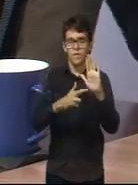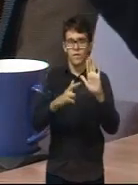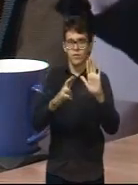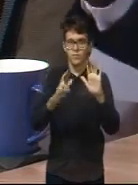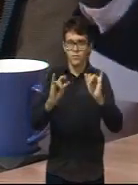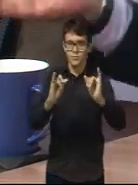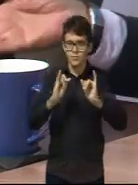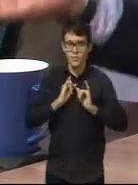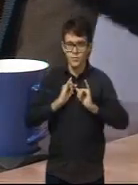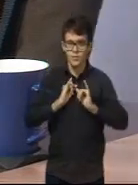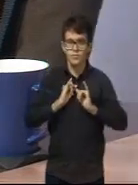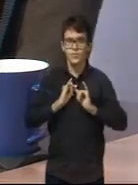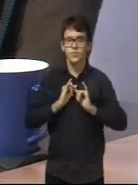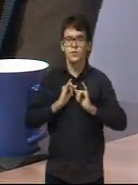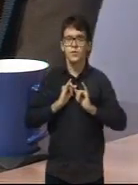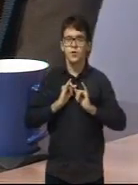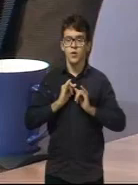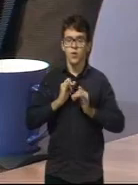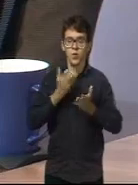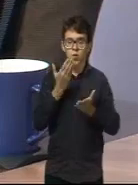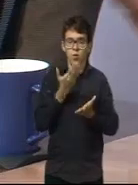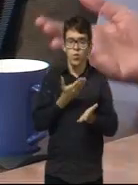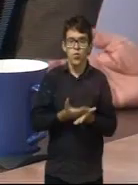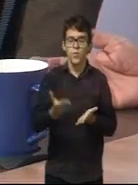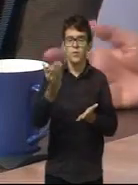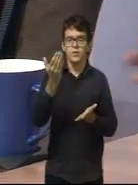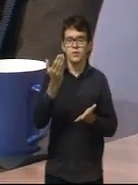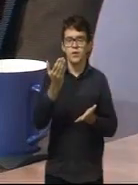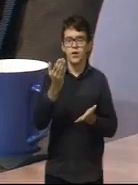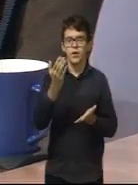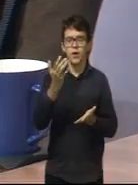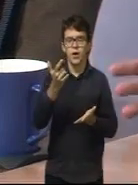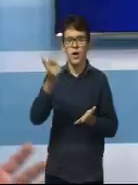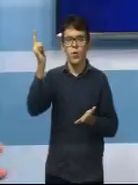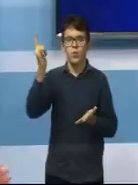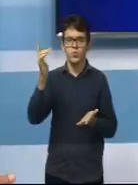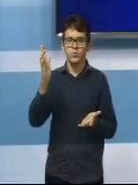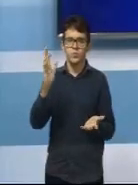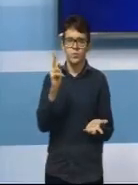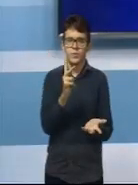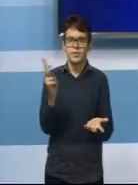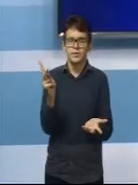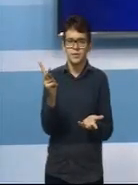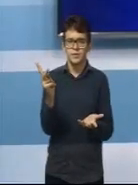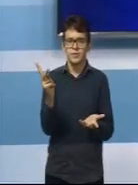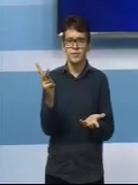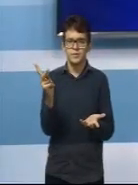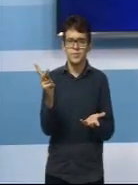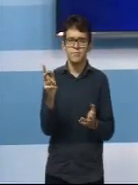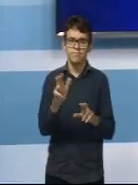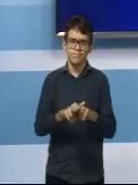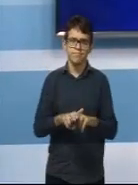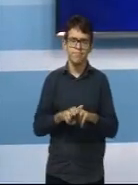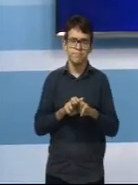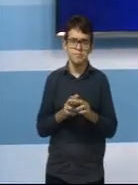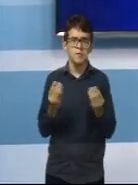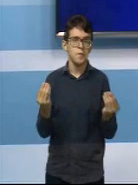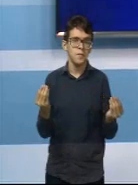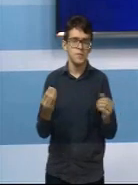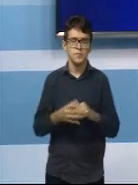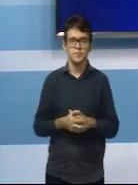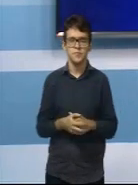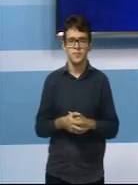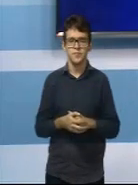for começar a ser implementada, já no outro governo, que necessariamente não deverá ser mais do Temer. Essa é a